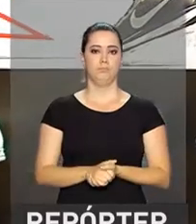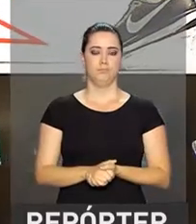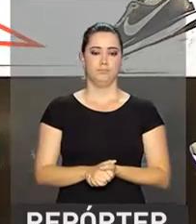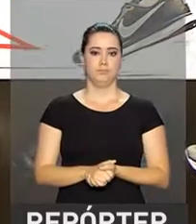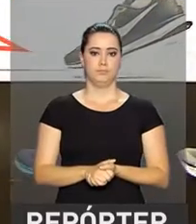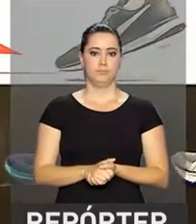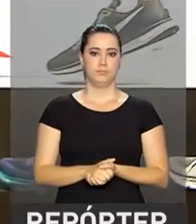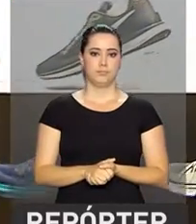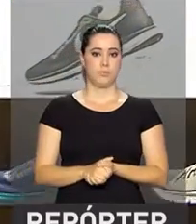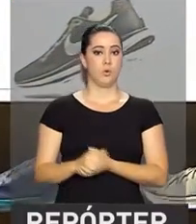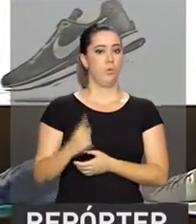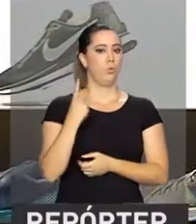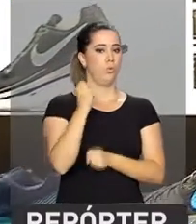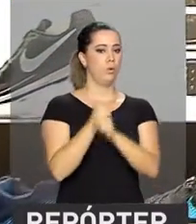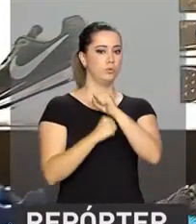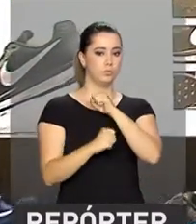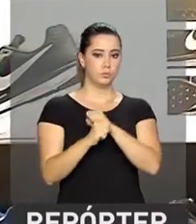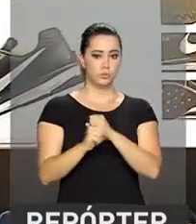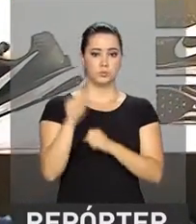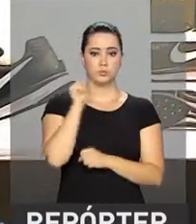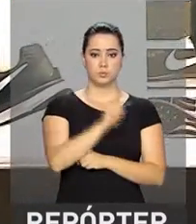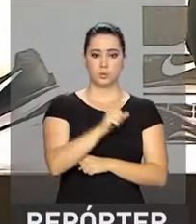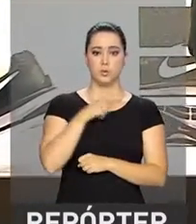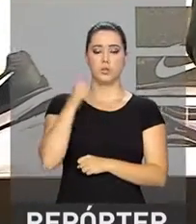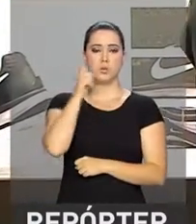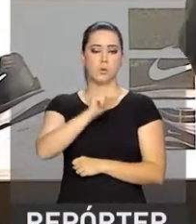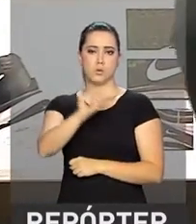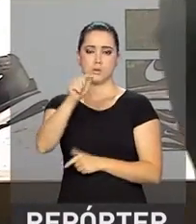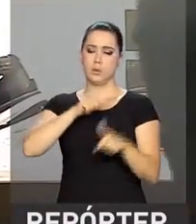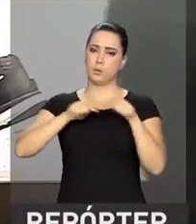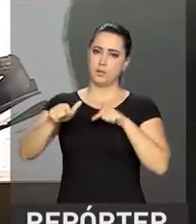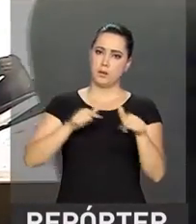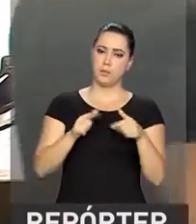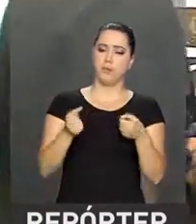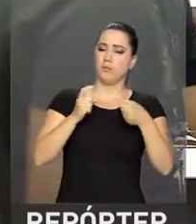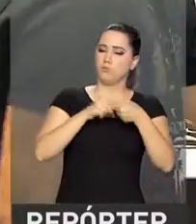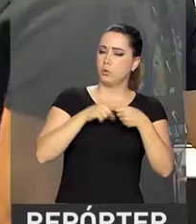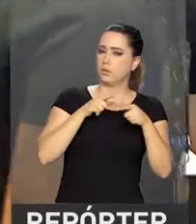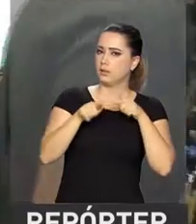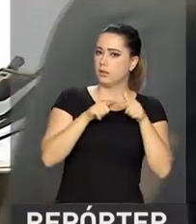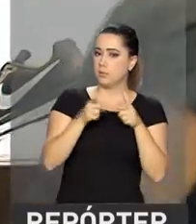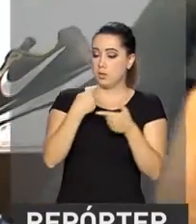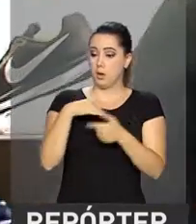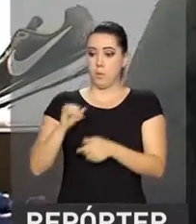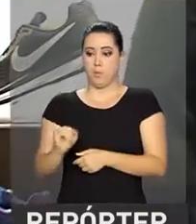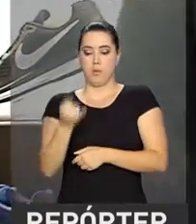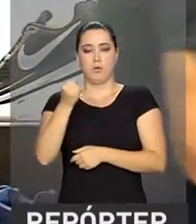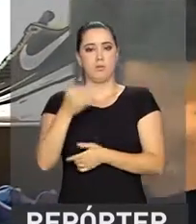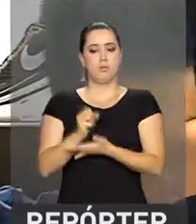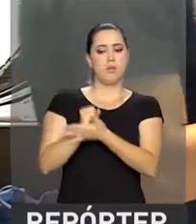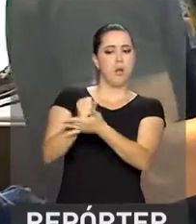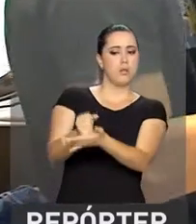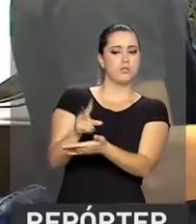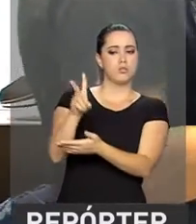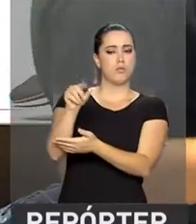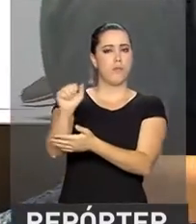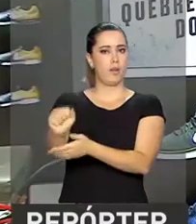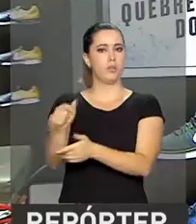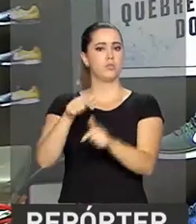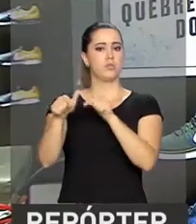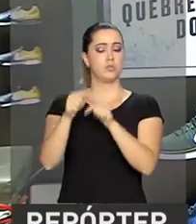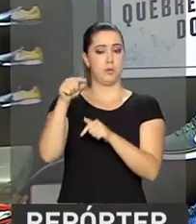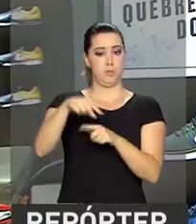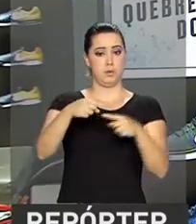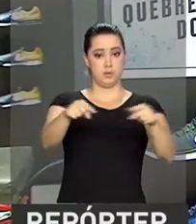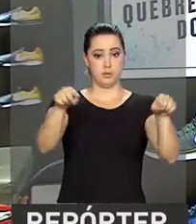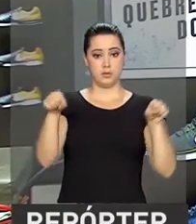há cerca de um ano anderson ganhou uma chance de voltar a trabalhar aproveitou a oferta de empregos temporários nesta